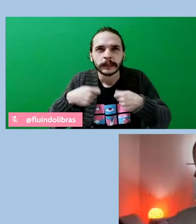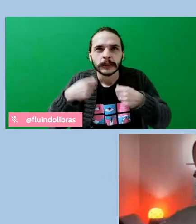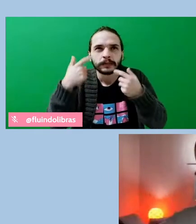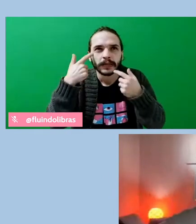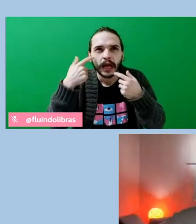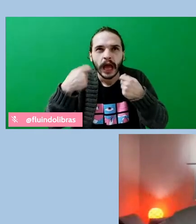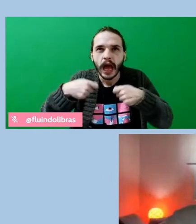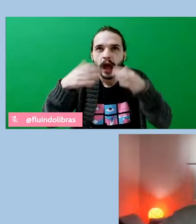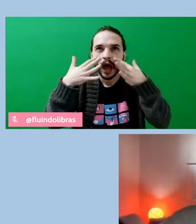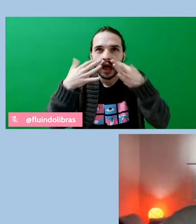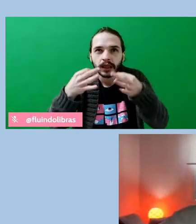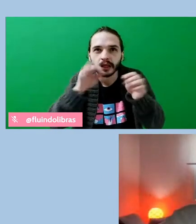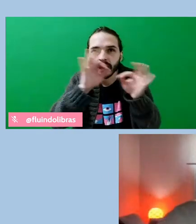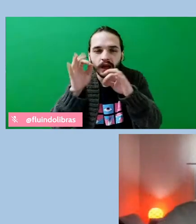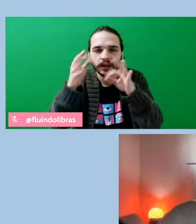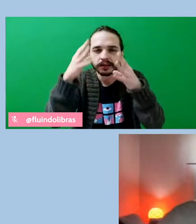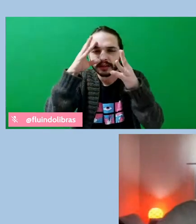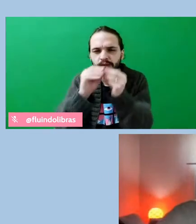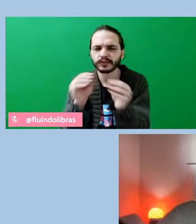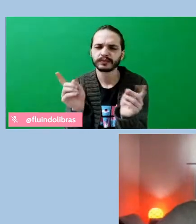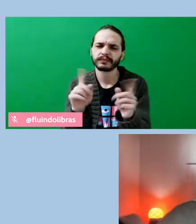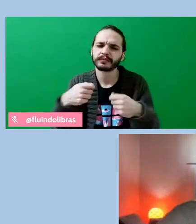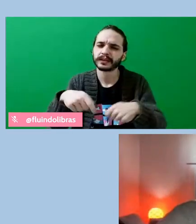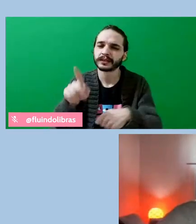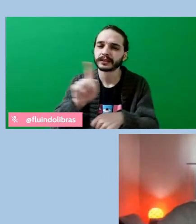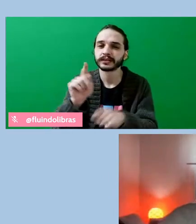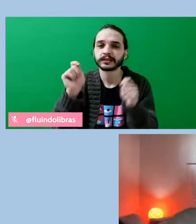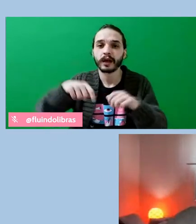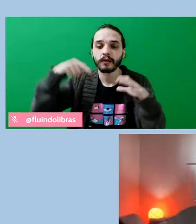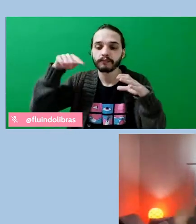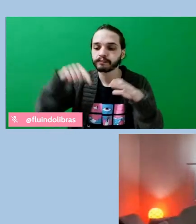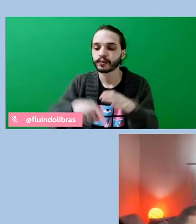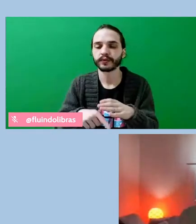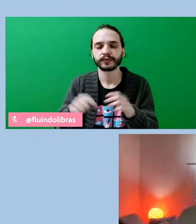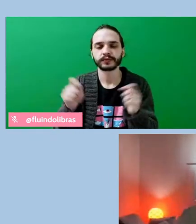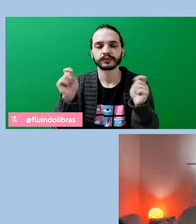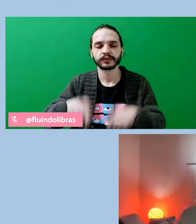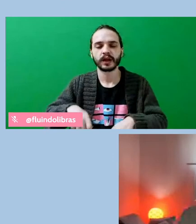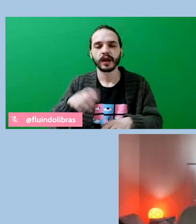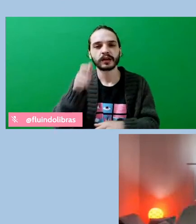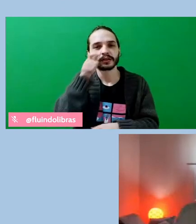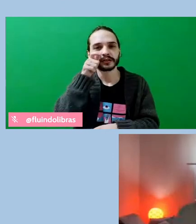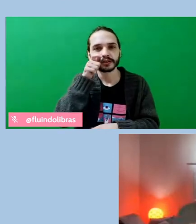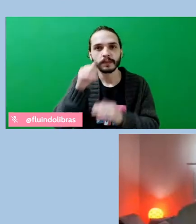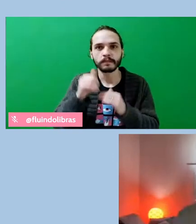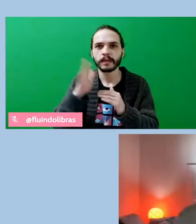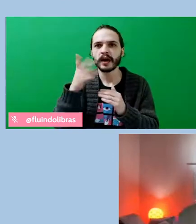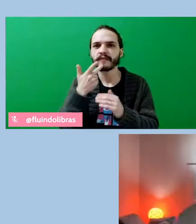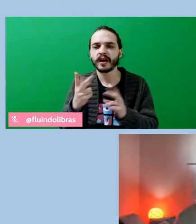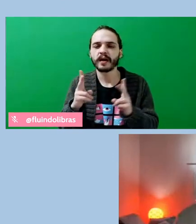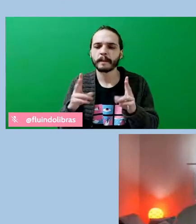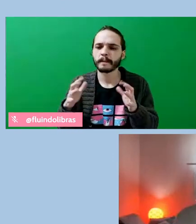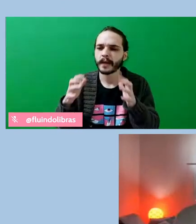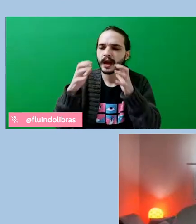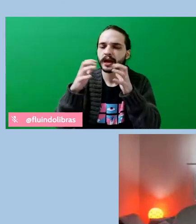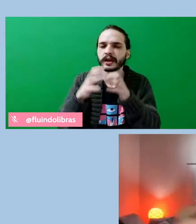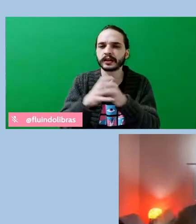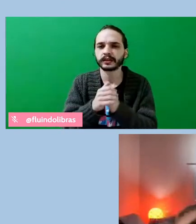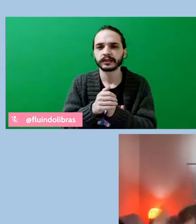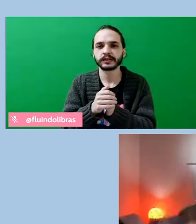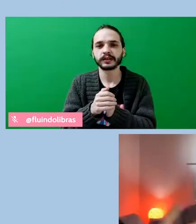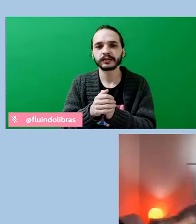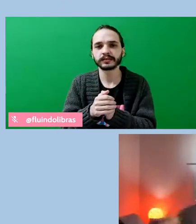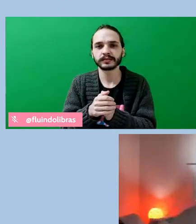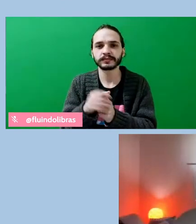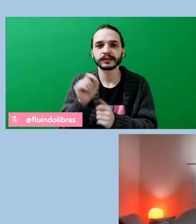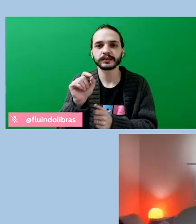isso, mais a gente consegue ir fundo na experiência de assistir o negociante, né? Quanto mais a gente para de brigar com o sentido e tentar encaixar tudo, mais